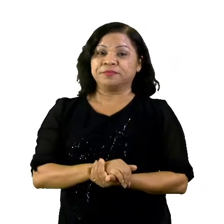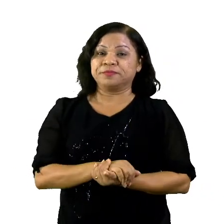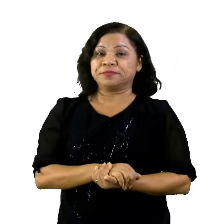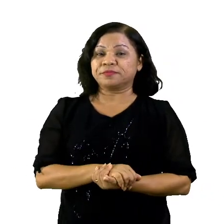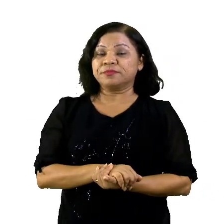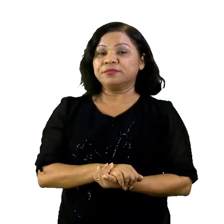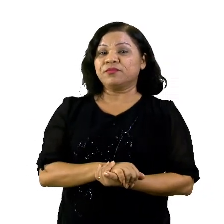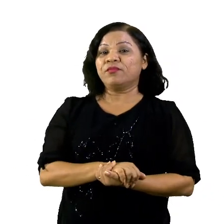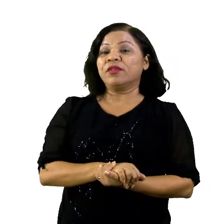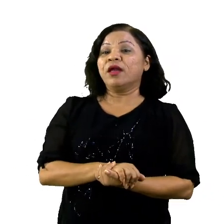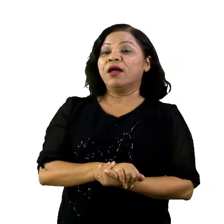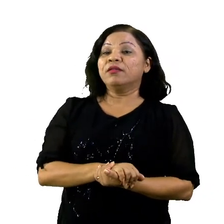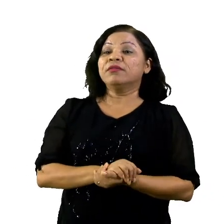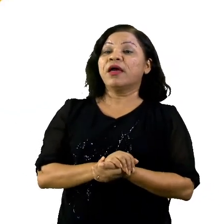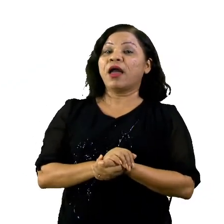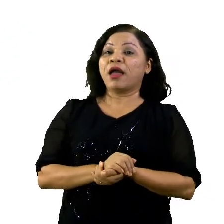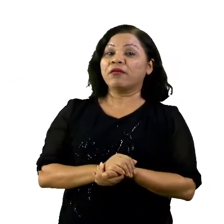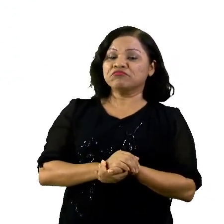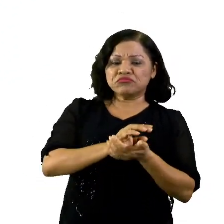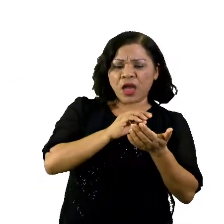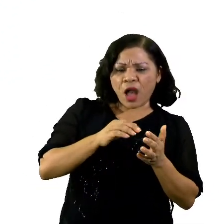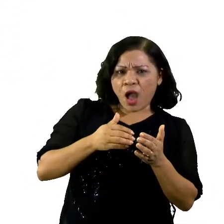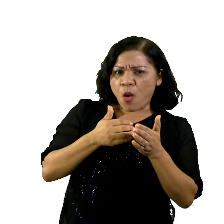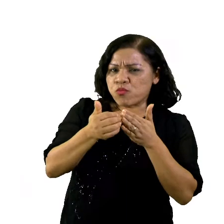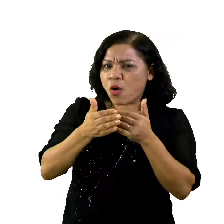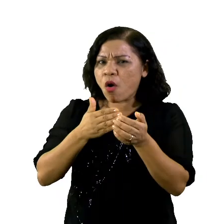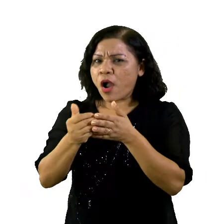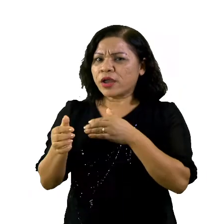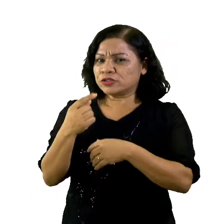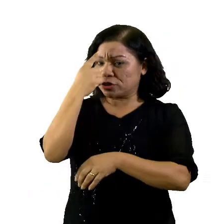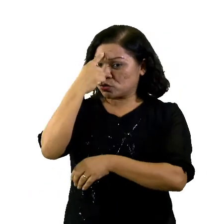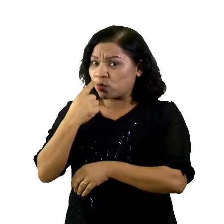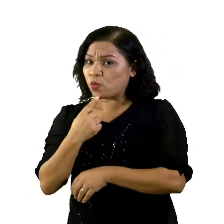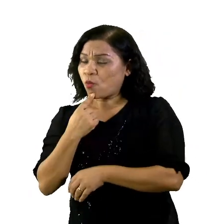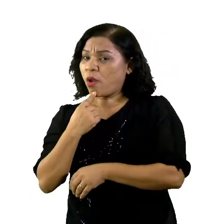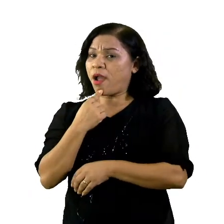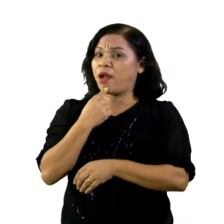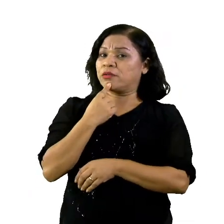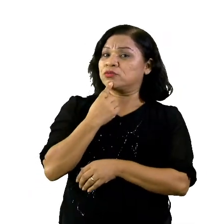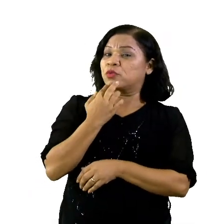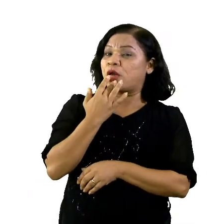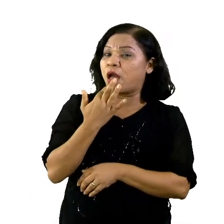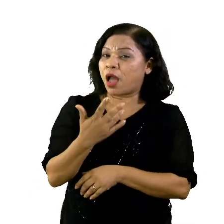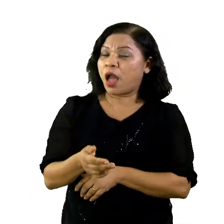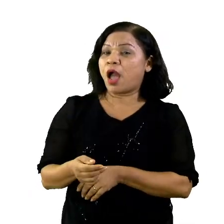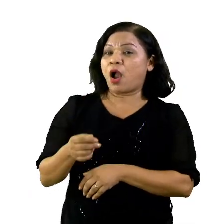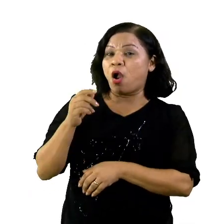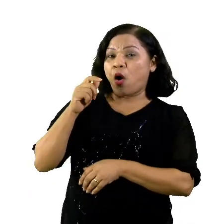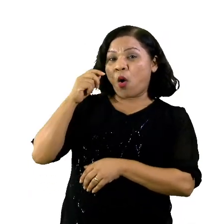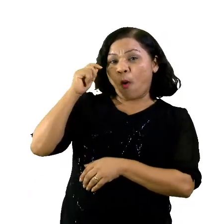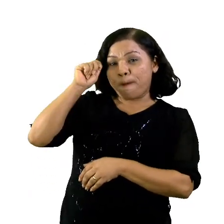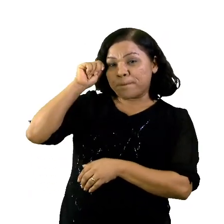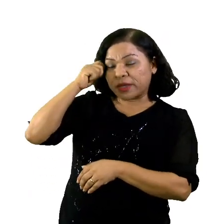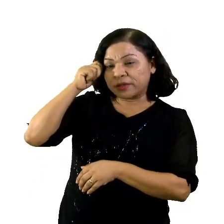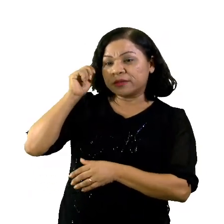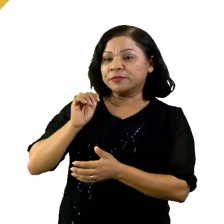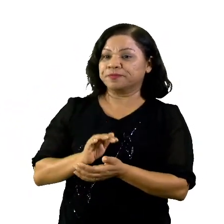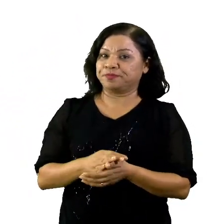em cor preta. Ainda sobre o quadro, vocês terão que responder algumas